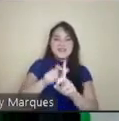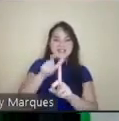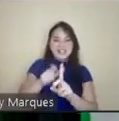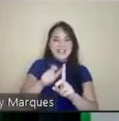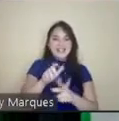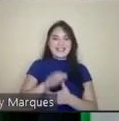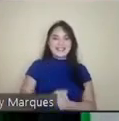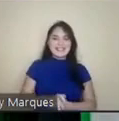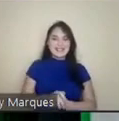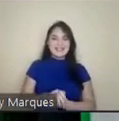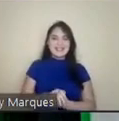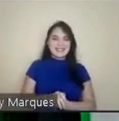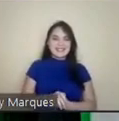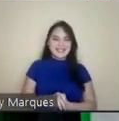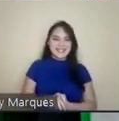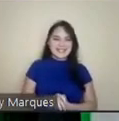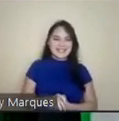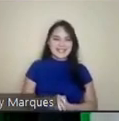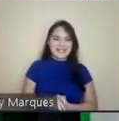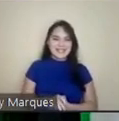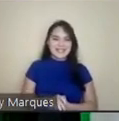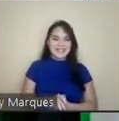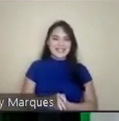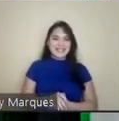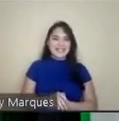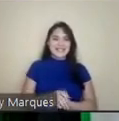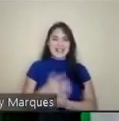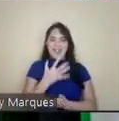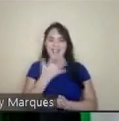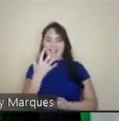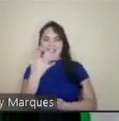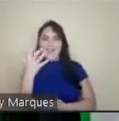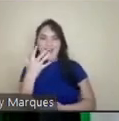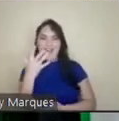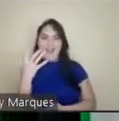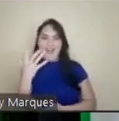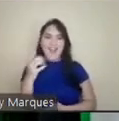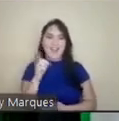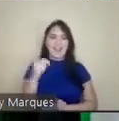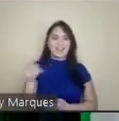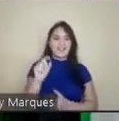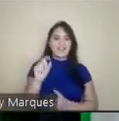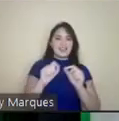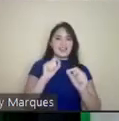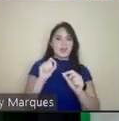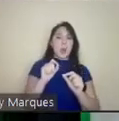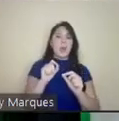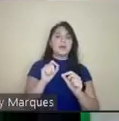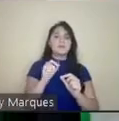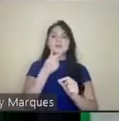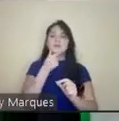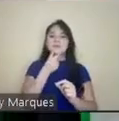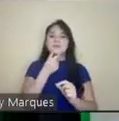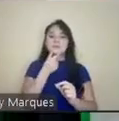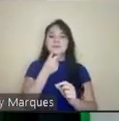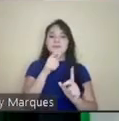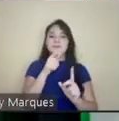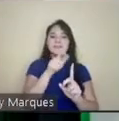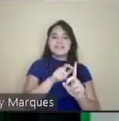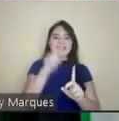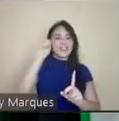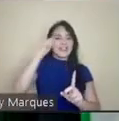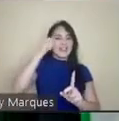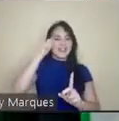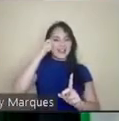né, pelo coração, foi o goleiro Montanha, né, um goleiro negro que não toma gol de jeito nenhum e se torna-se um fenômeno